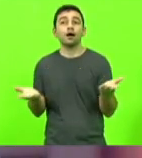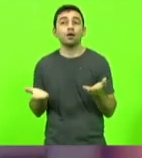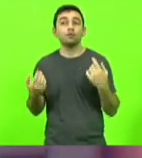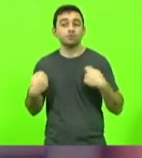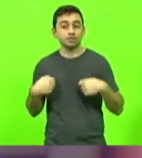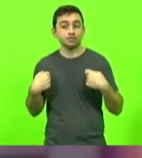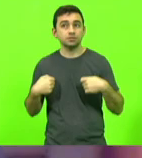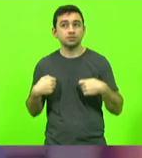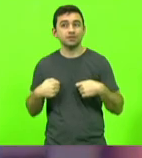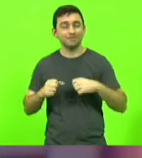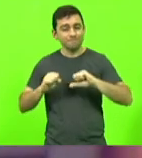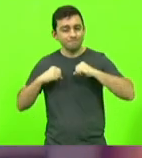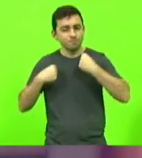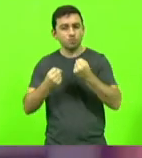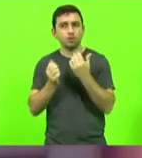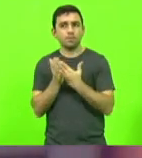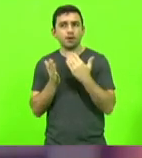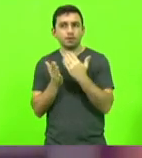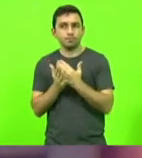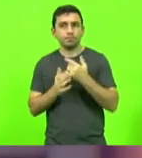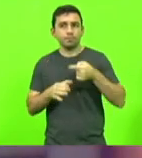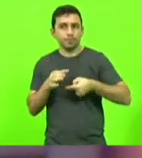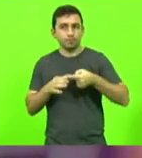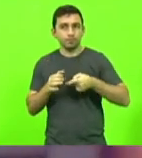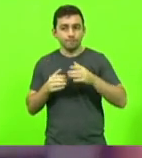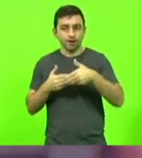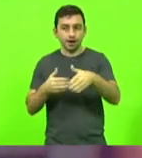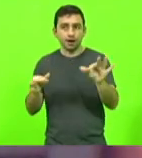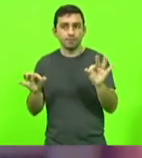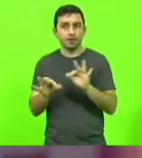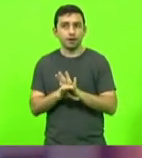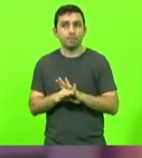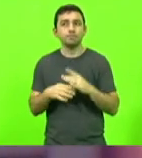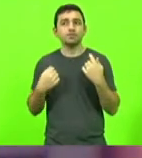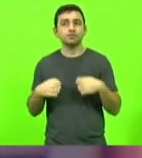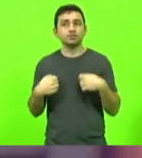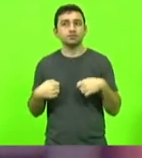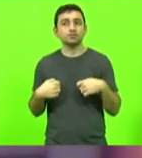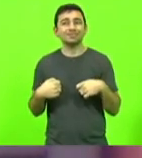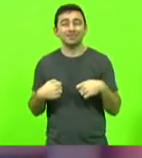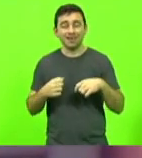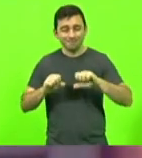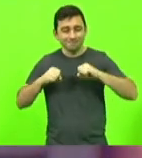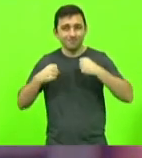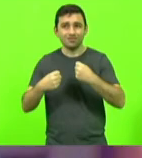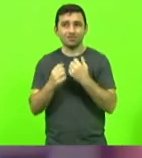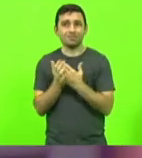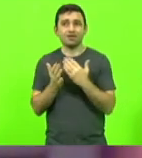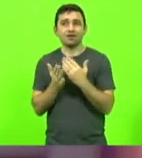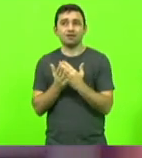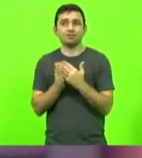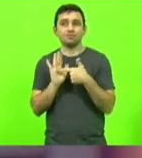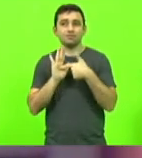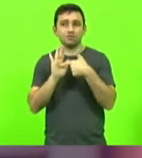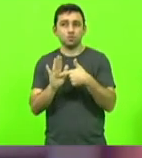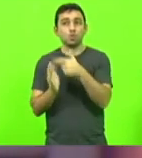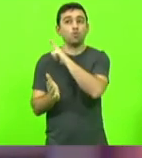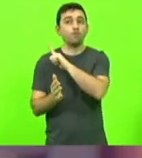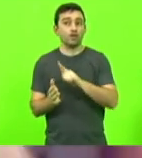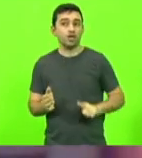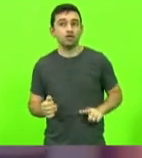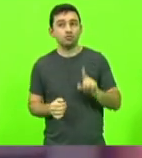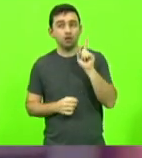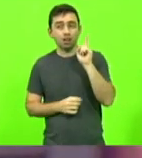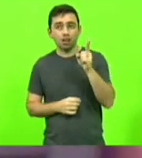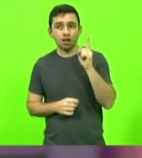gastar energia? A comissão termina aqui. Nós precisamos gastar energia para que, de fato, o governo faça